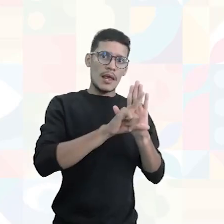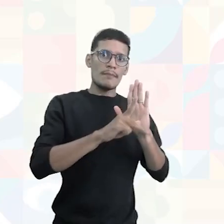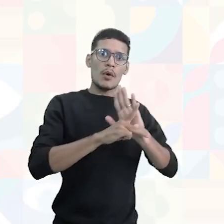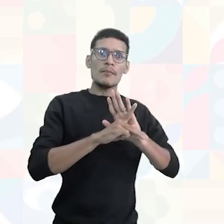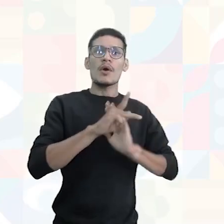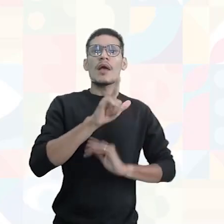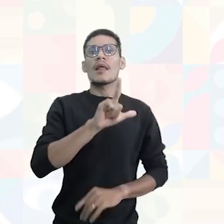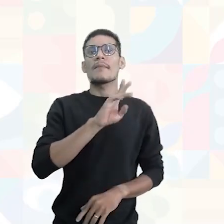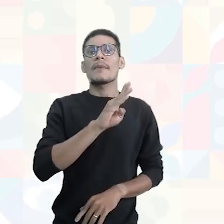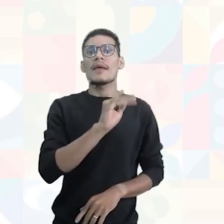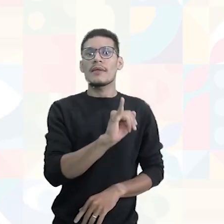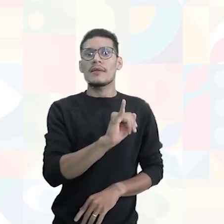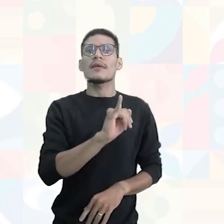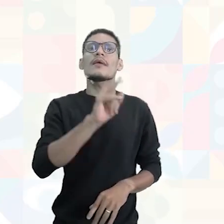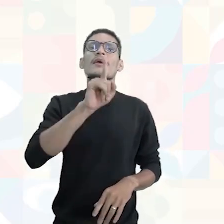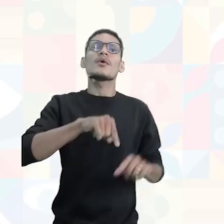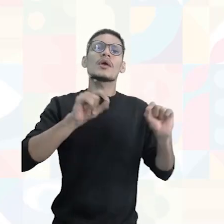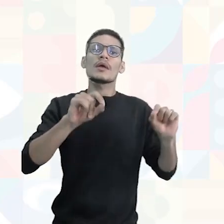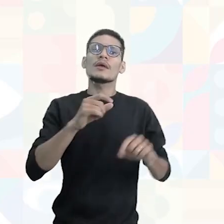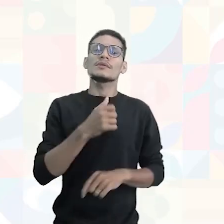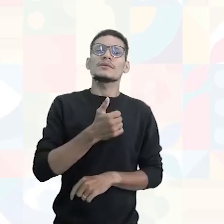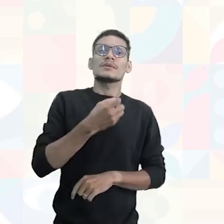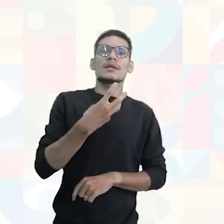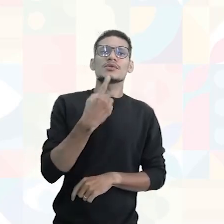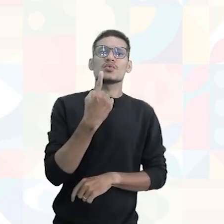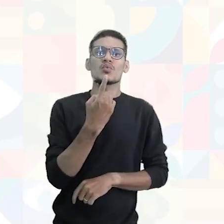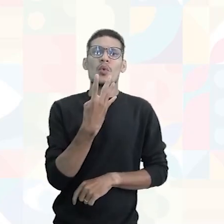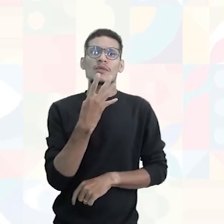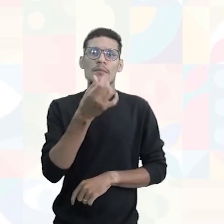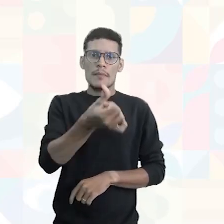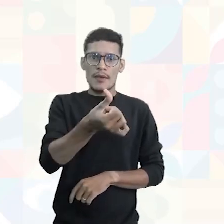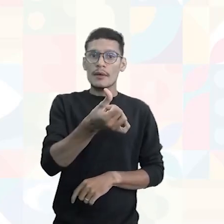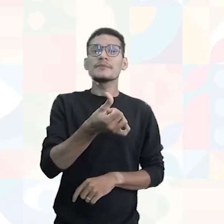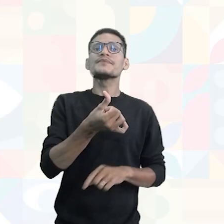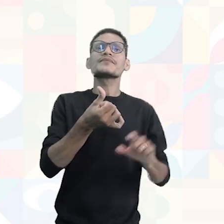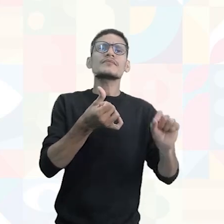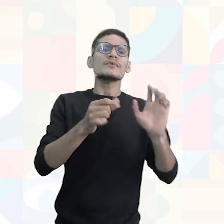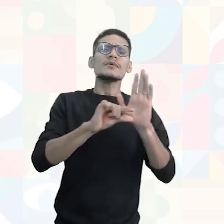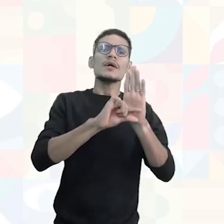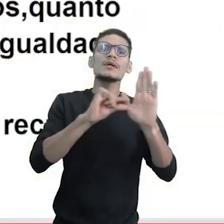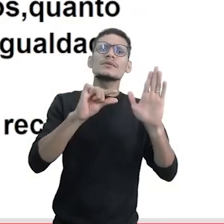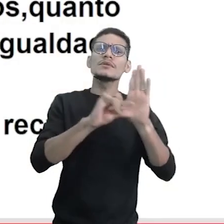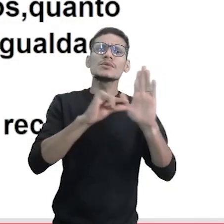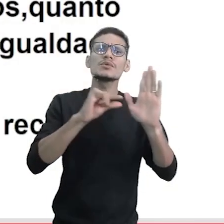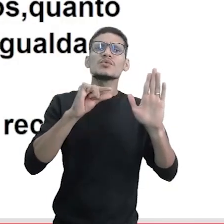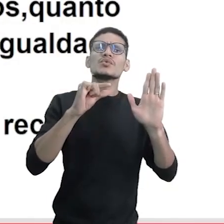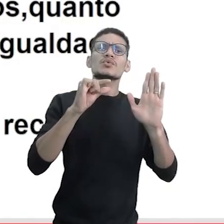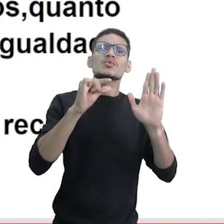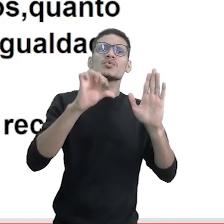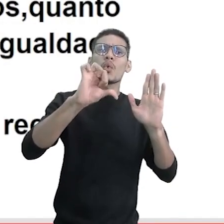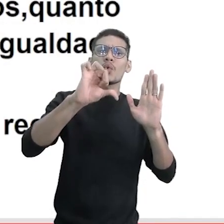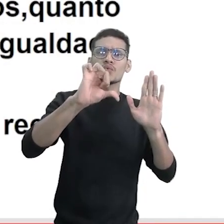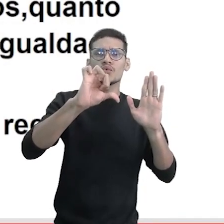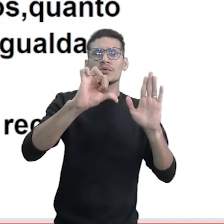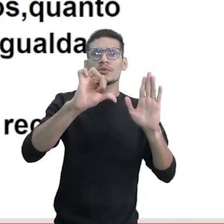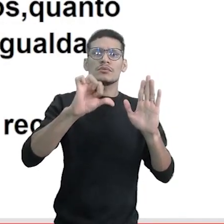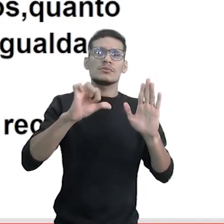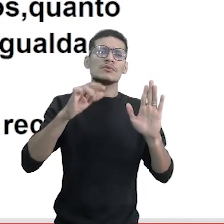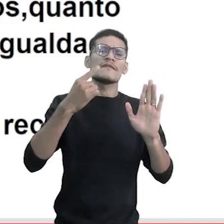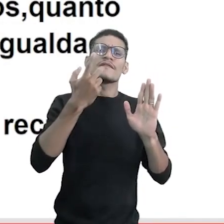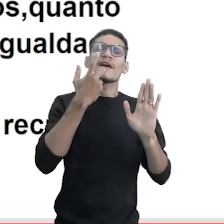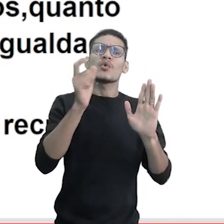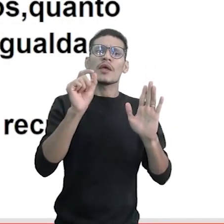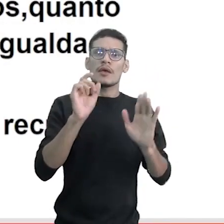Inclusão, que é a Lei 13.146, que no artigo 9º, ela direciona que a pessoa